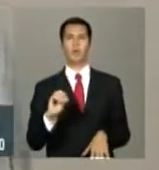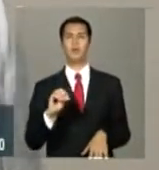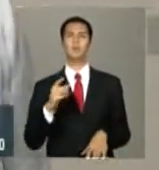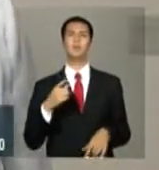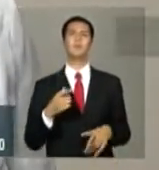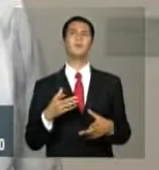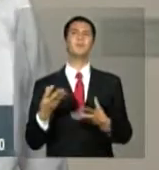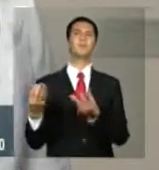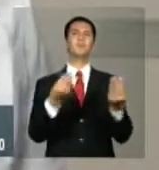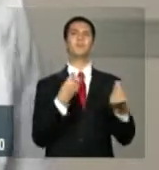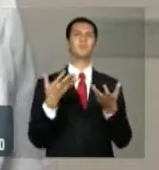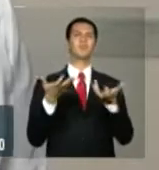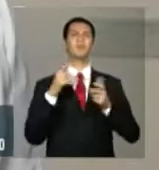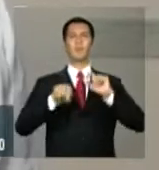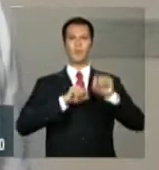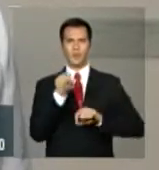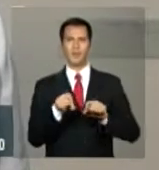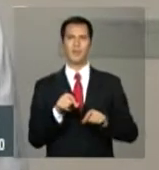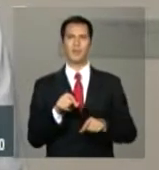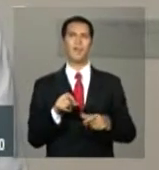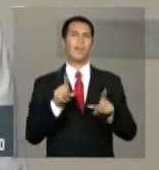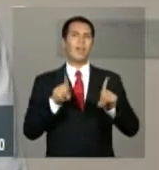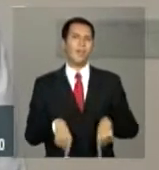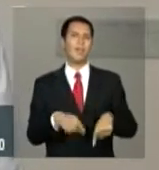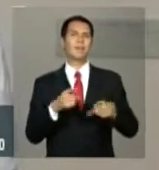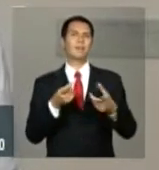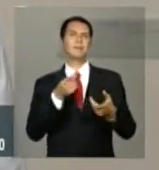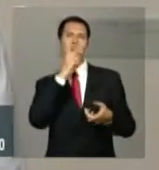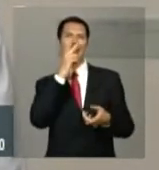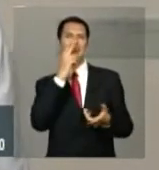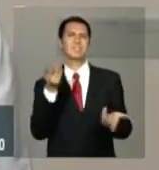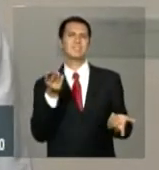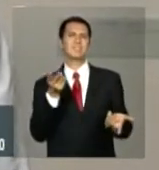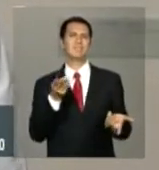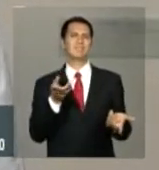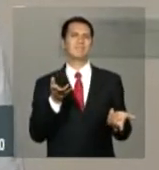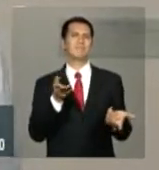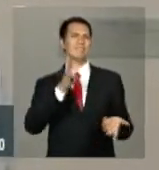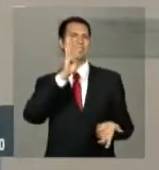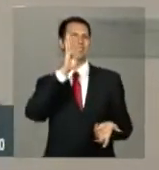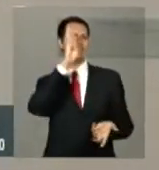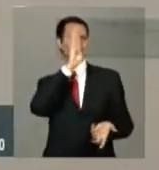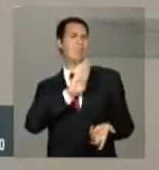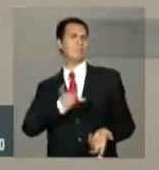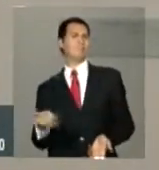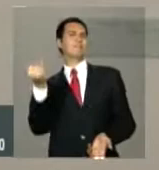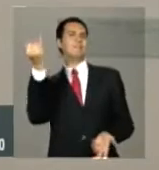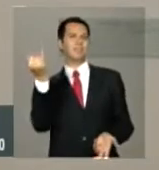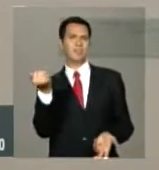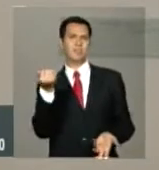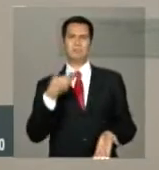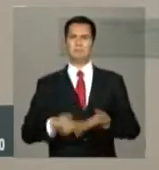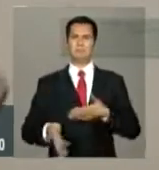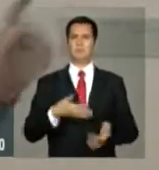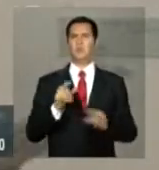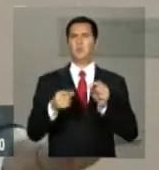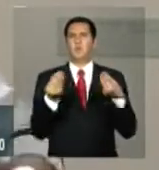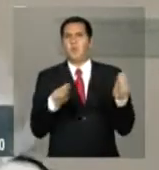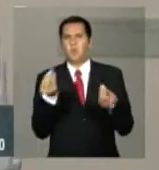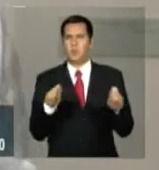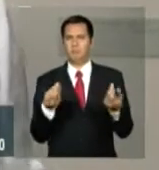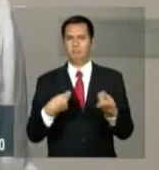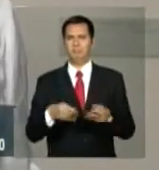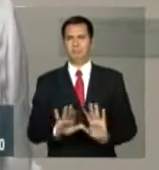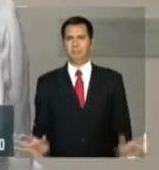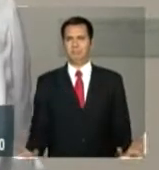Aquela história do almoço gratuito ou do jantar gratuito. Não interessa a refeição, mas o que se quer que